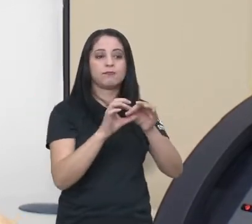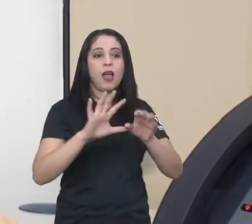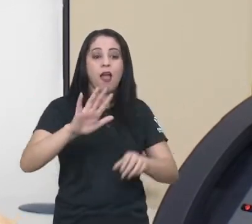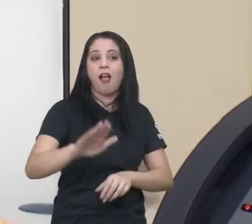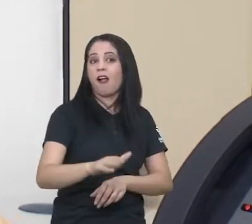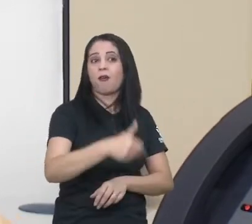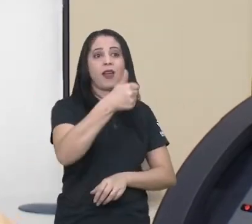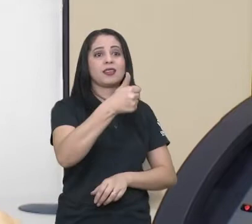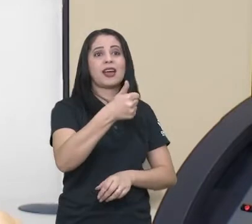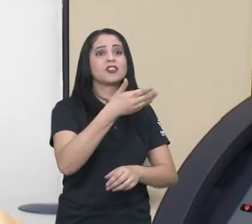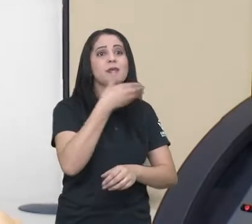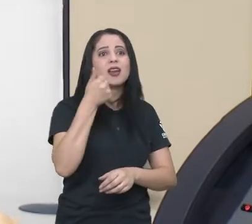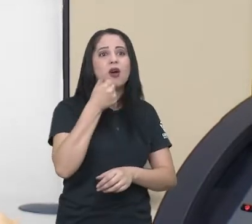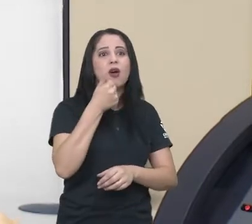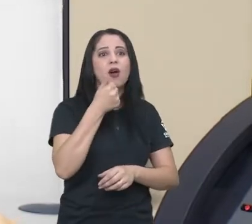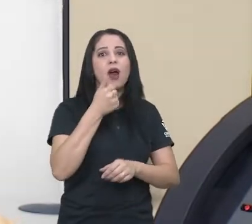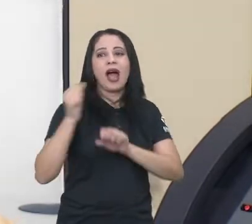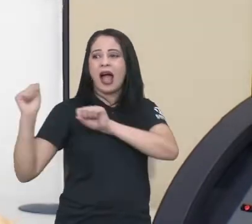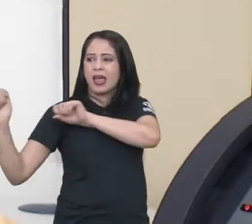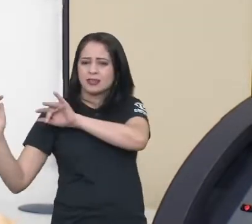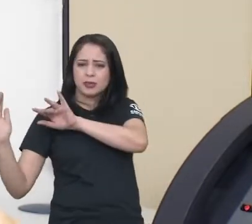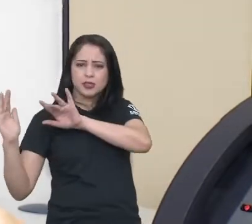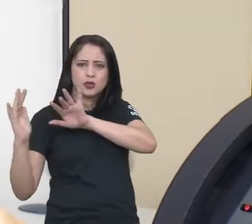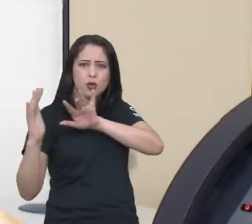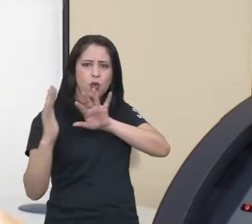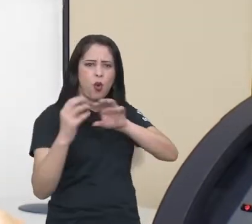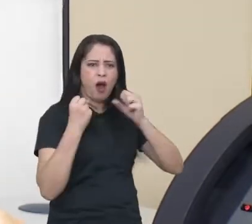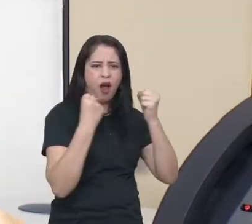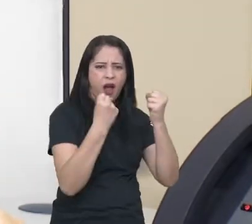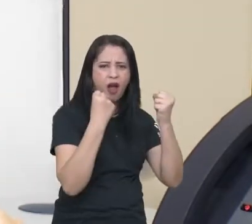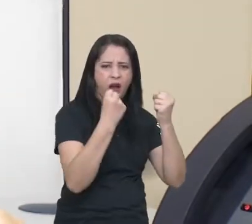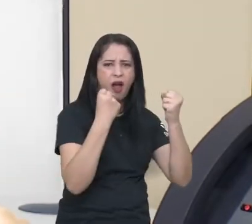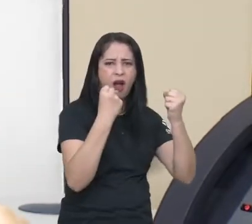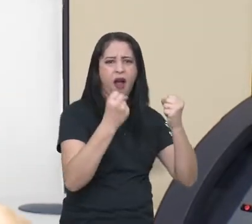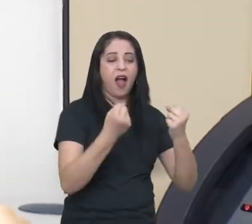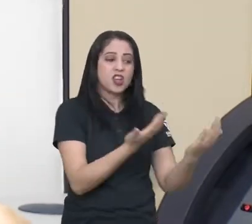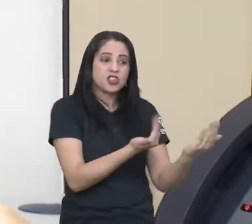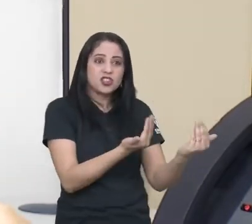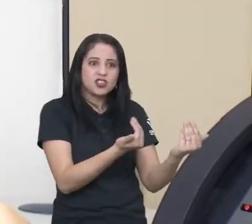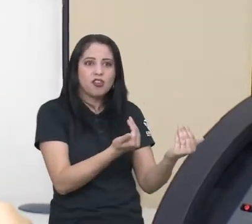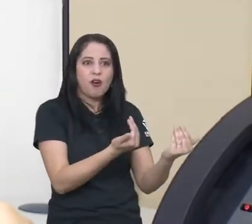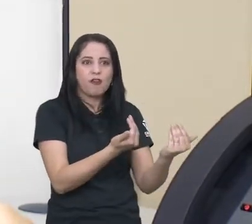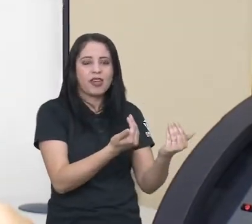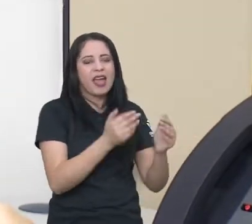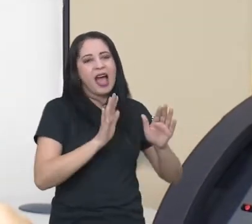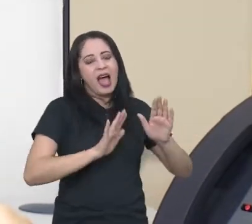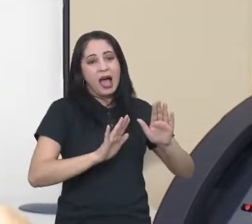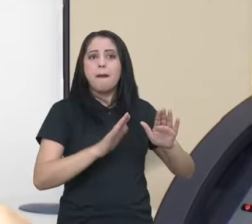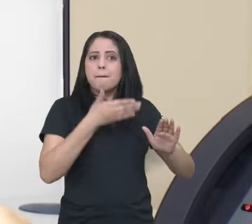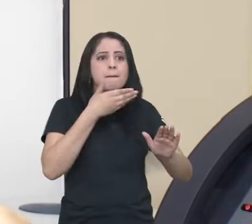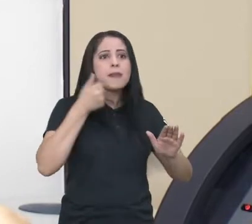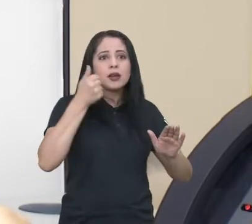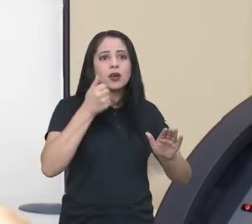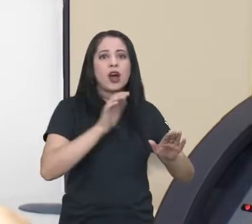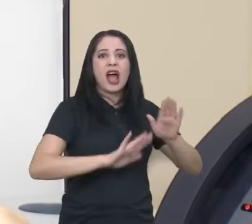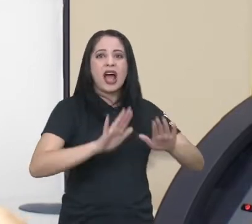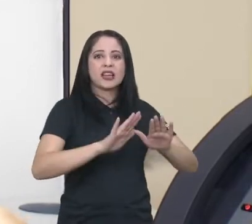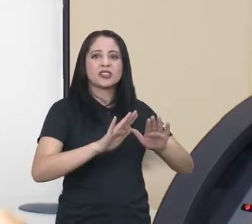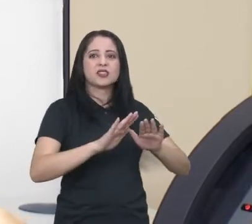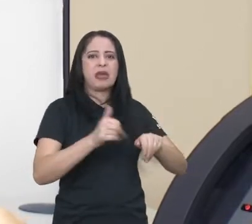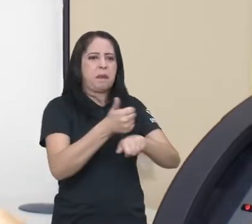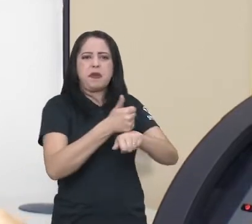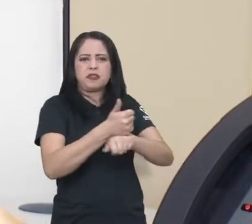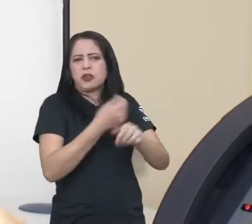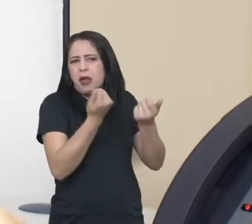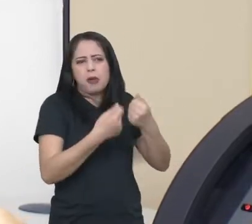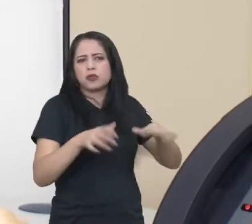qualidade, a tendência é ter mais torcedores, mais jovens, que de repente não vire profissional, de repente vai jogar